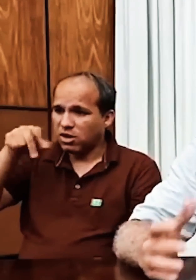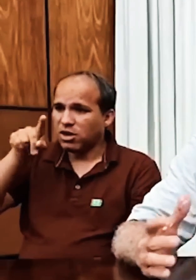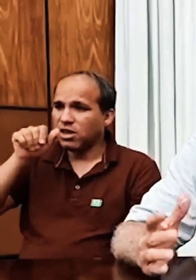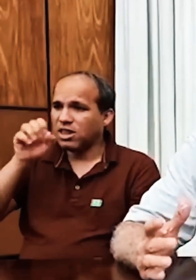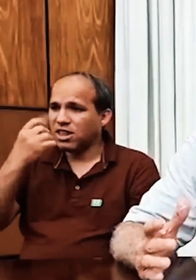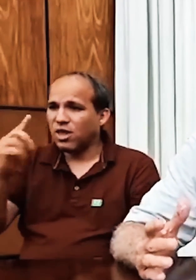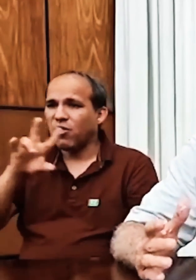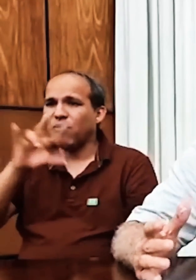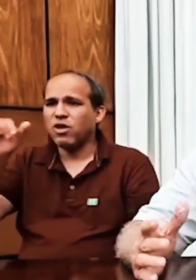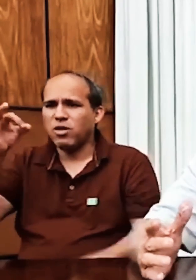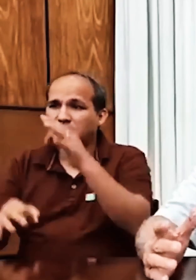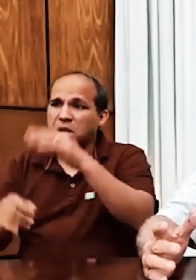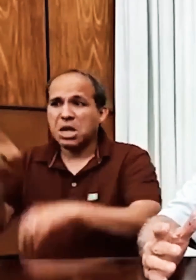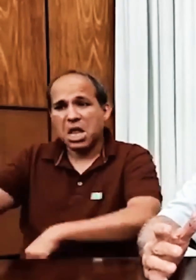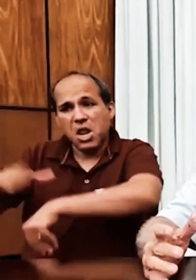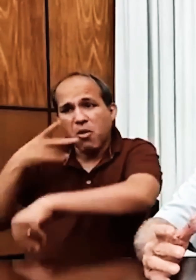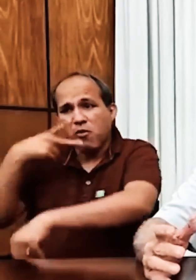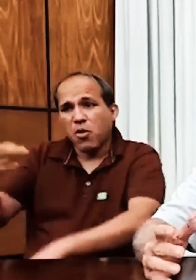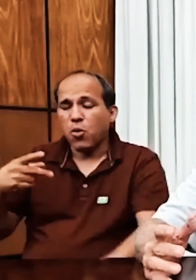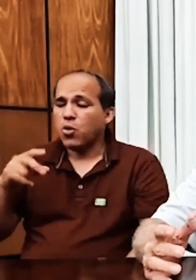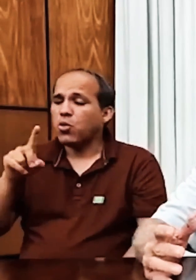Vale tudo pelo poder, pelo PT.